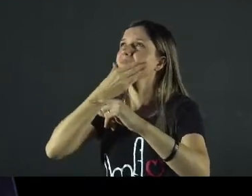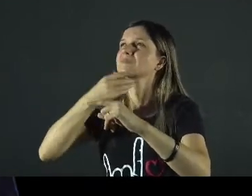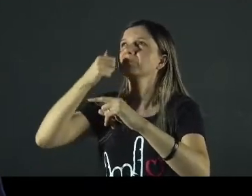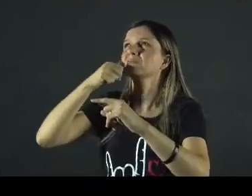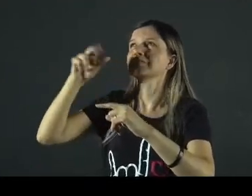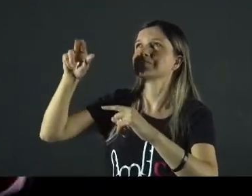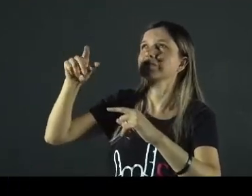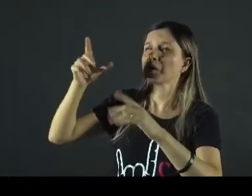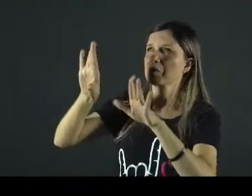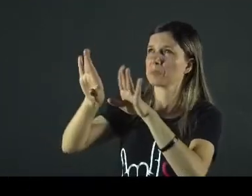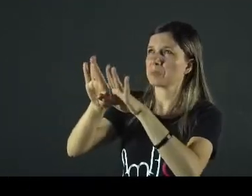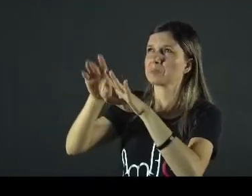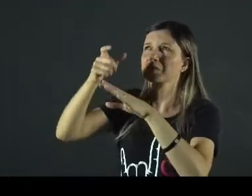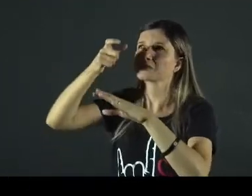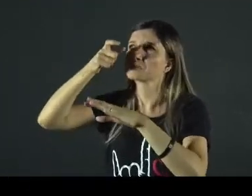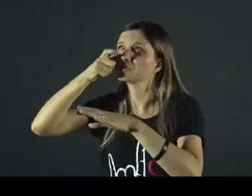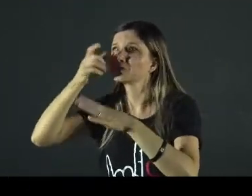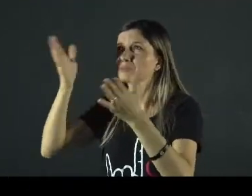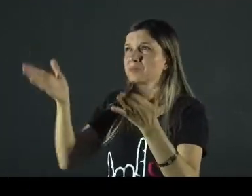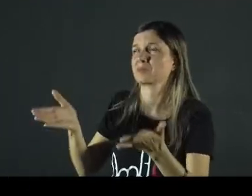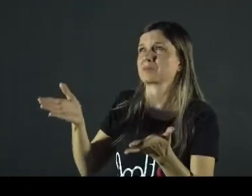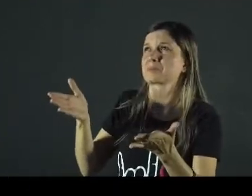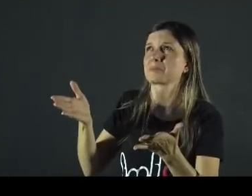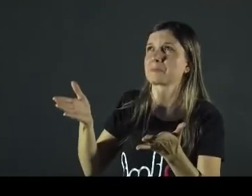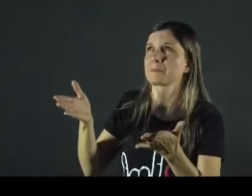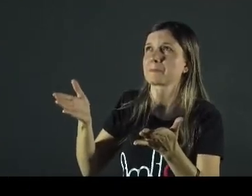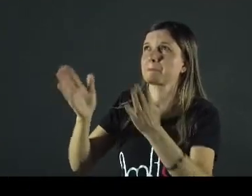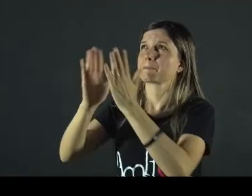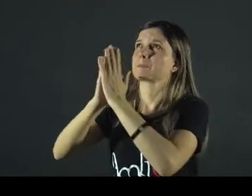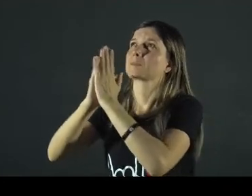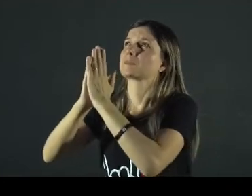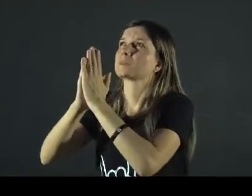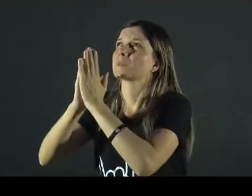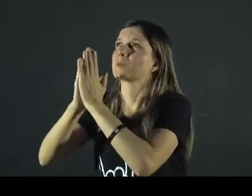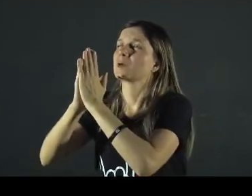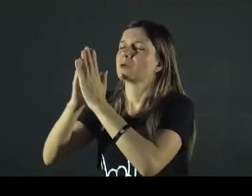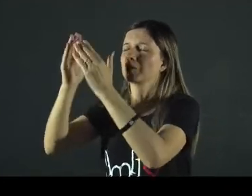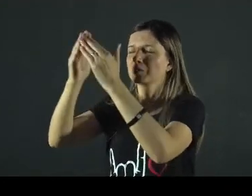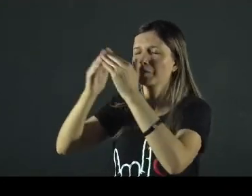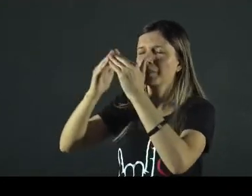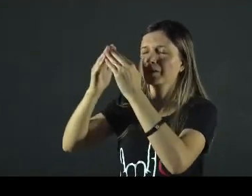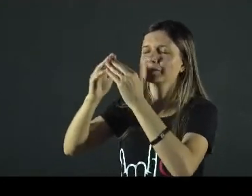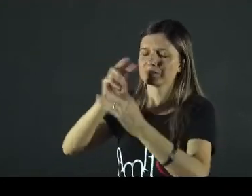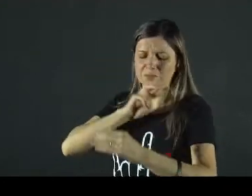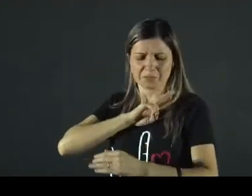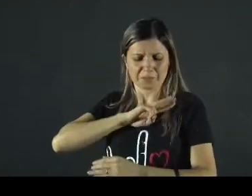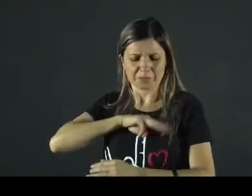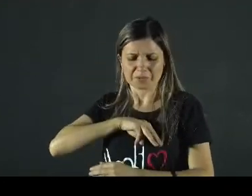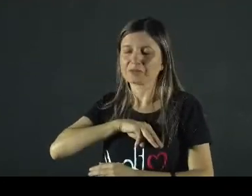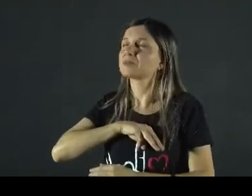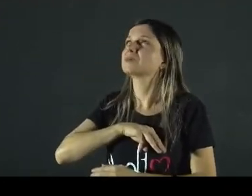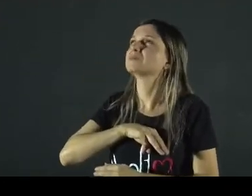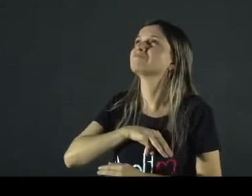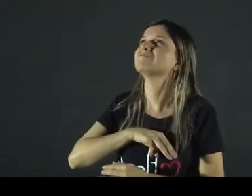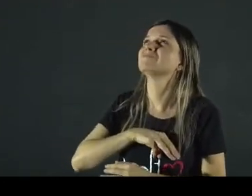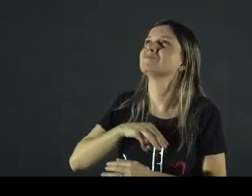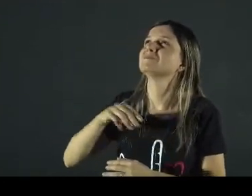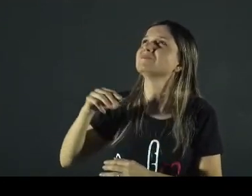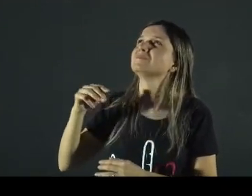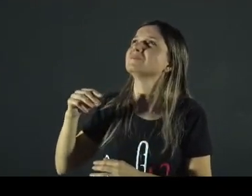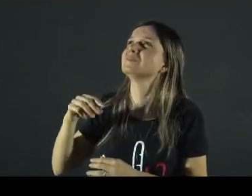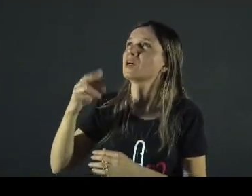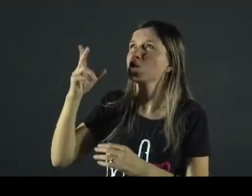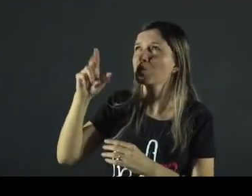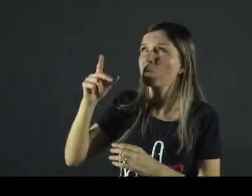estão me assistindo agora. Eu oro, Deus, pedindo a sua misericórdia. Assim como